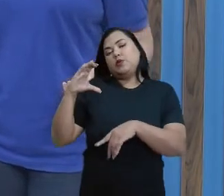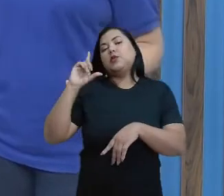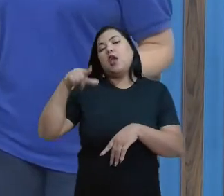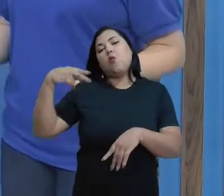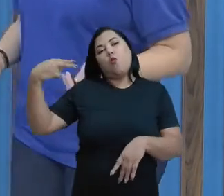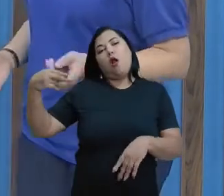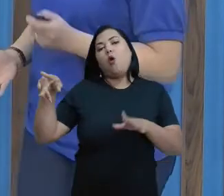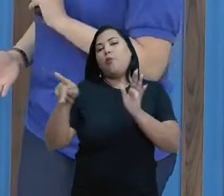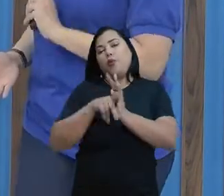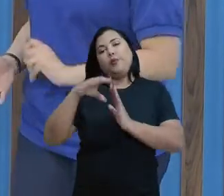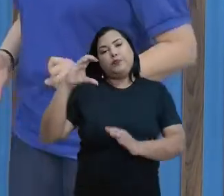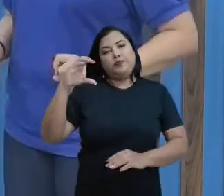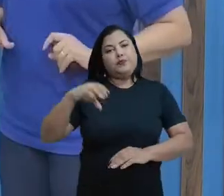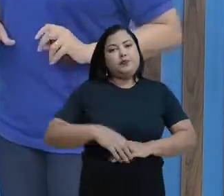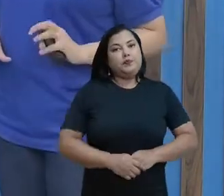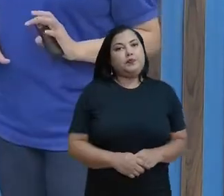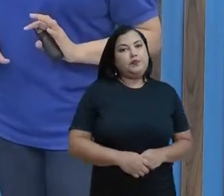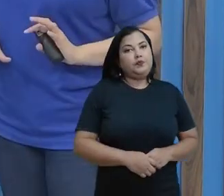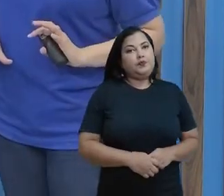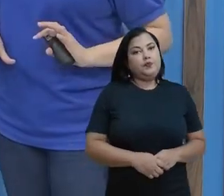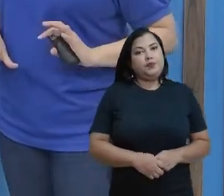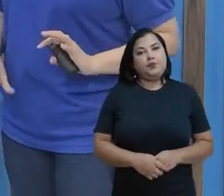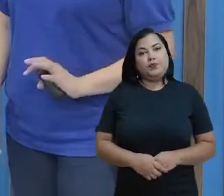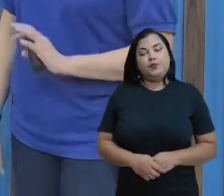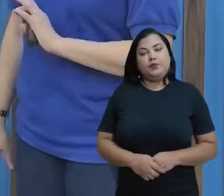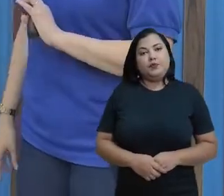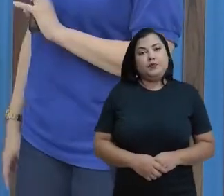tá certo? Então, vamos lá, né?